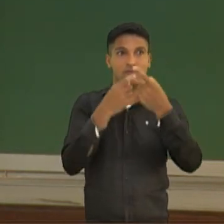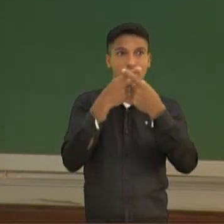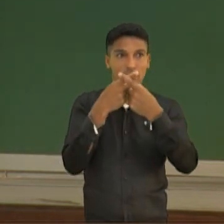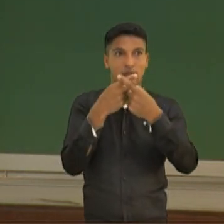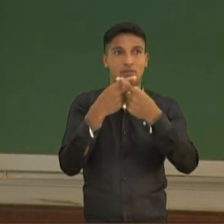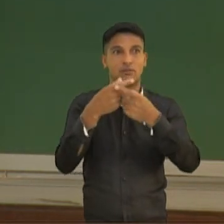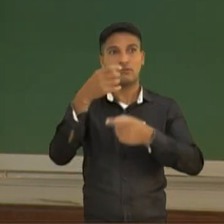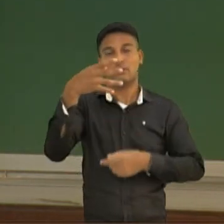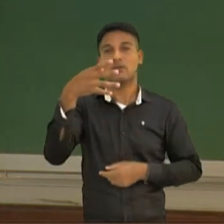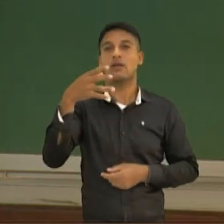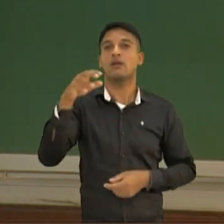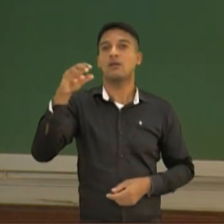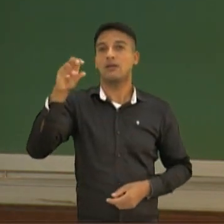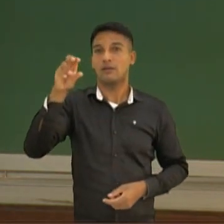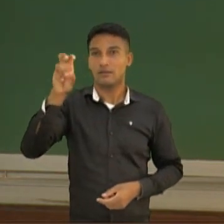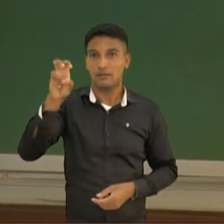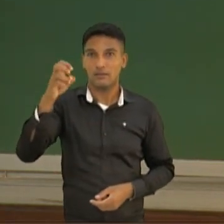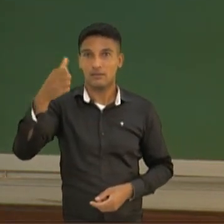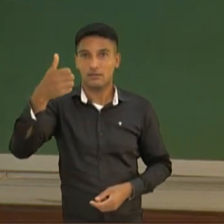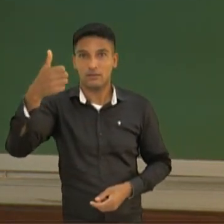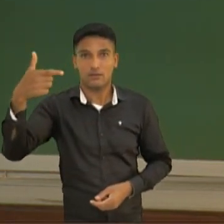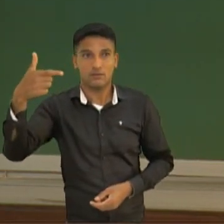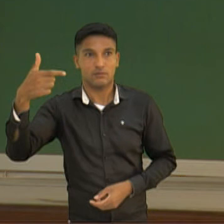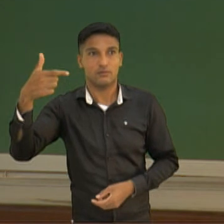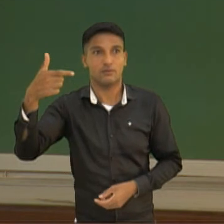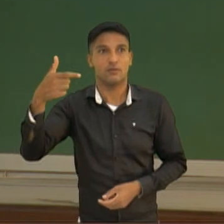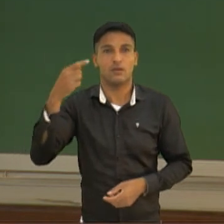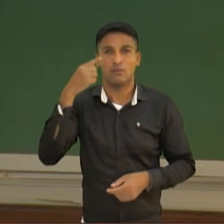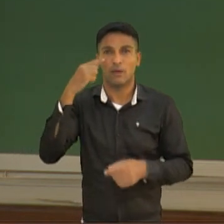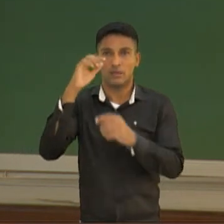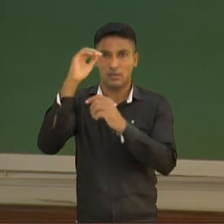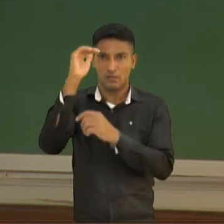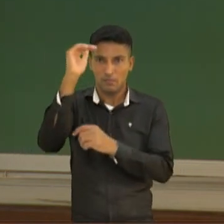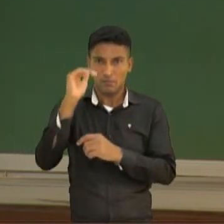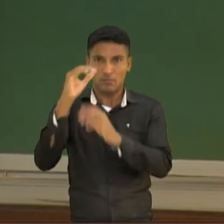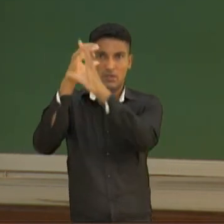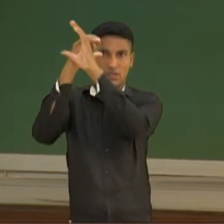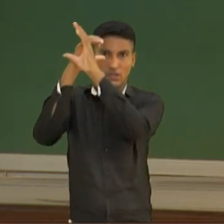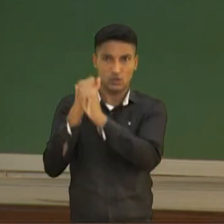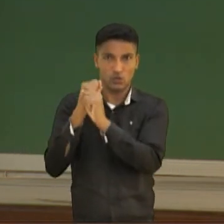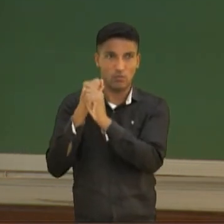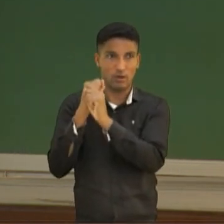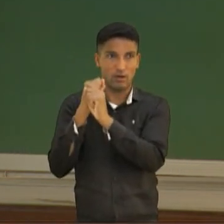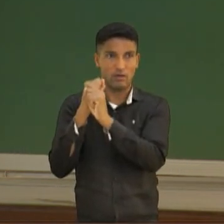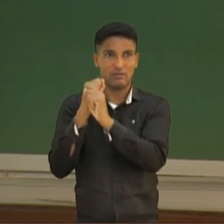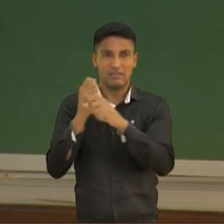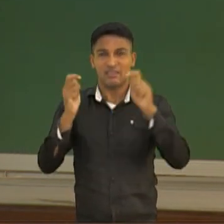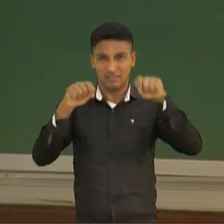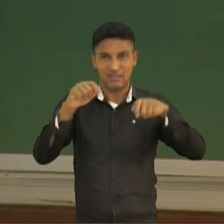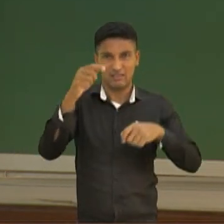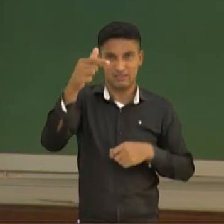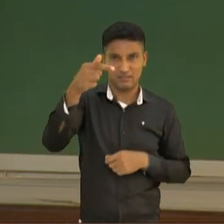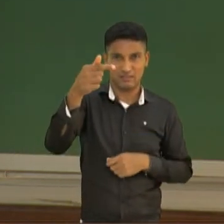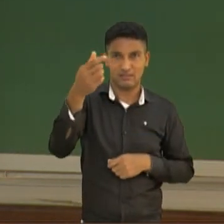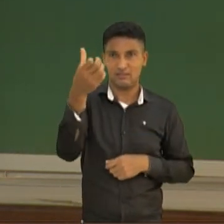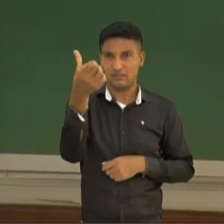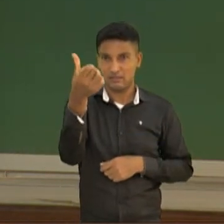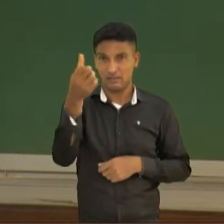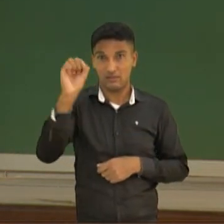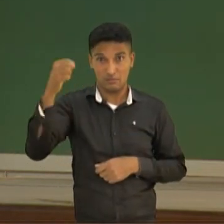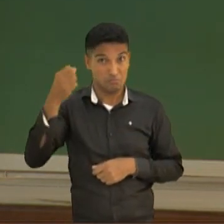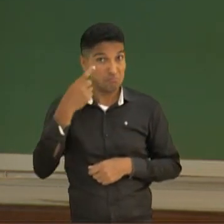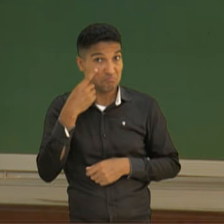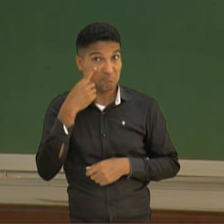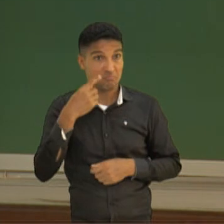sabe que é 712. Então, se eu somar isso daqui, será que vai dar o meu 768? Vamos